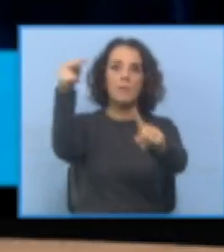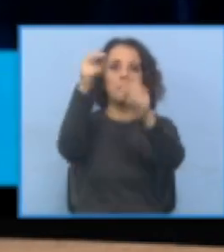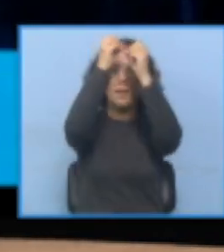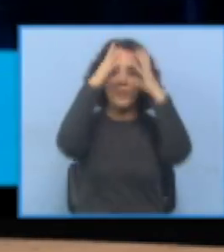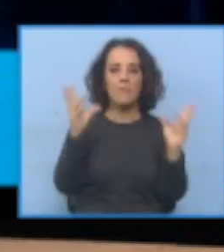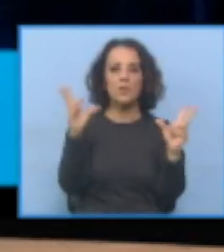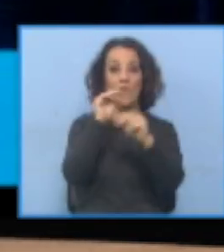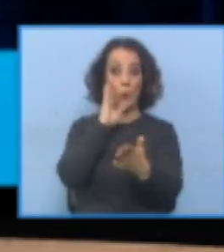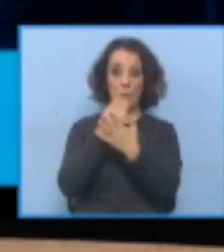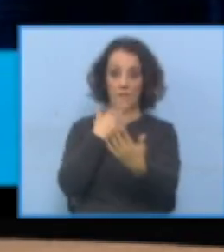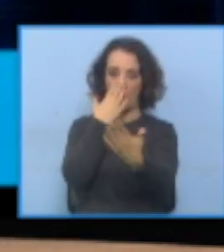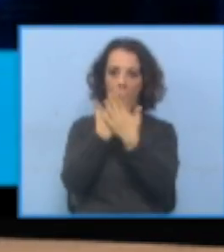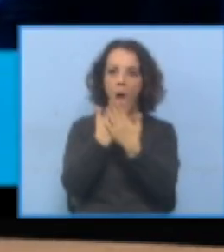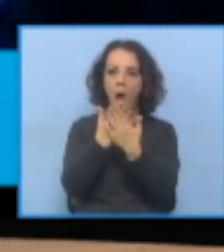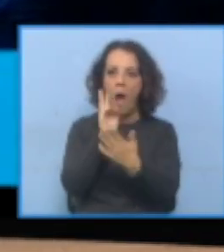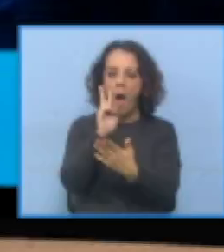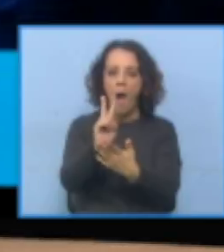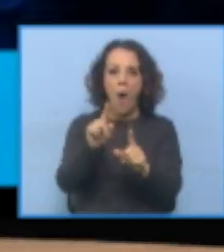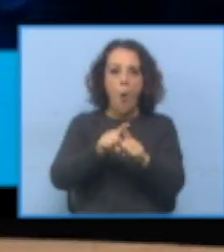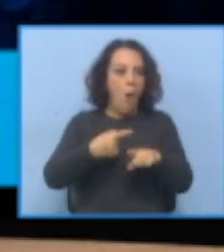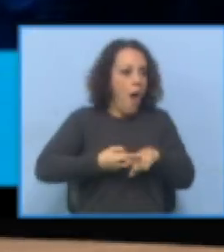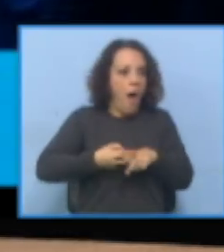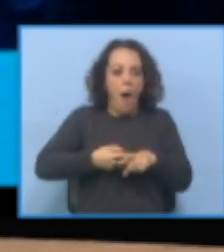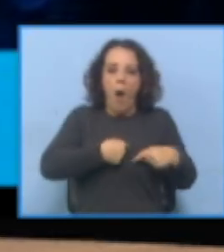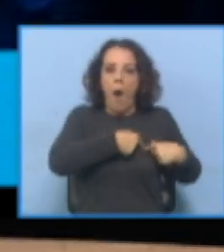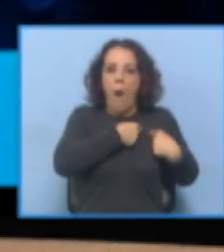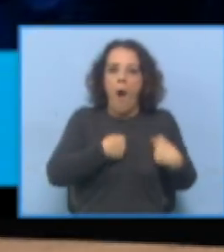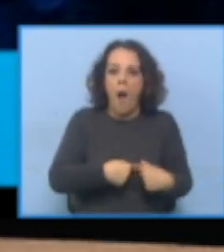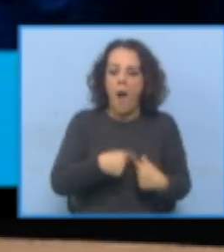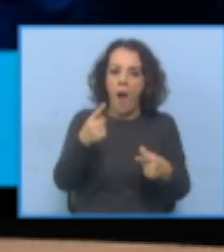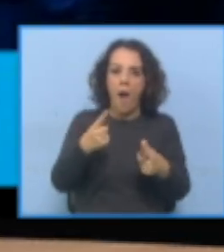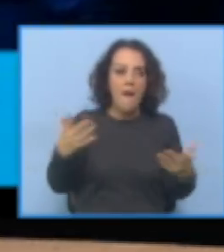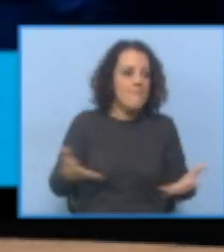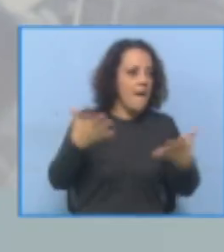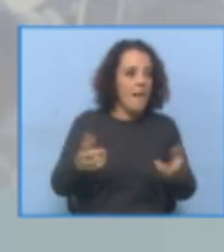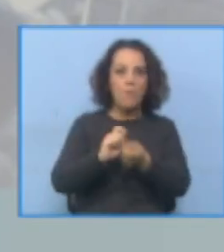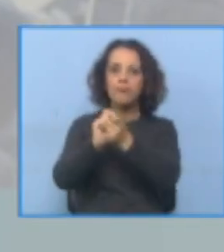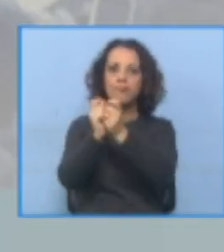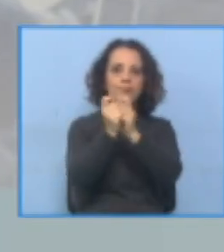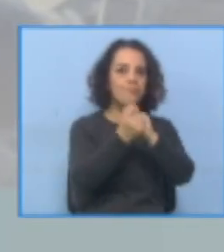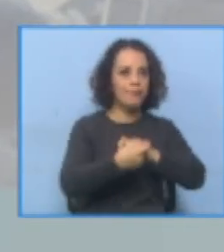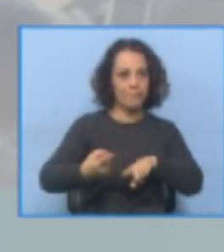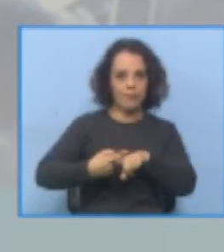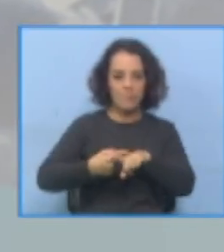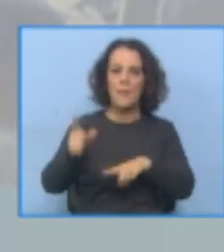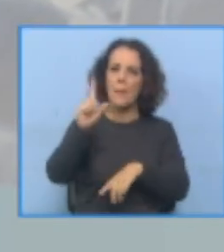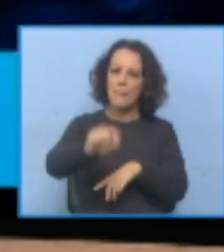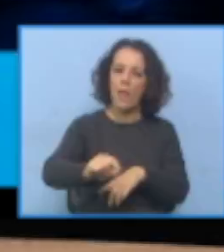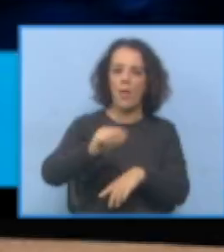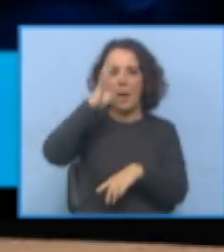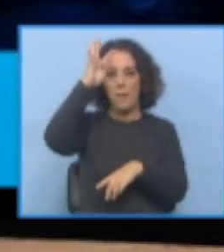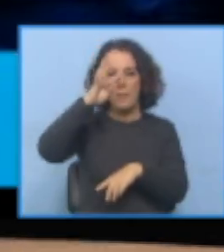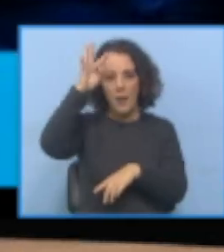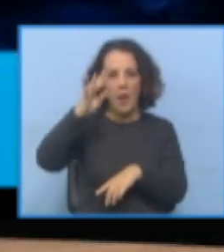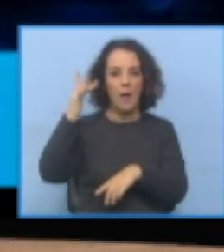com ele, eu fiquei tocado pela sua paixão, pelo ver o que está a acontecer. A mesma coisa, padres de Braga que estiveram